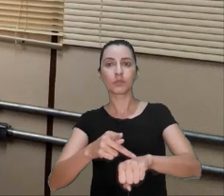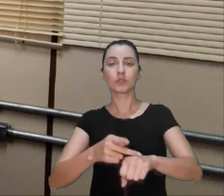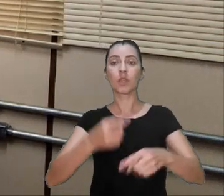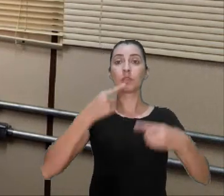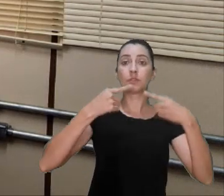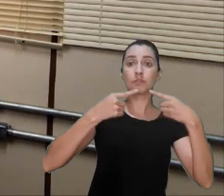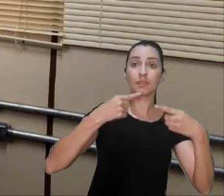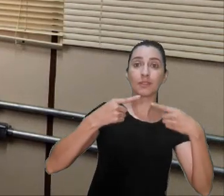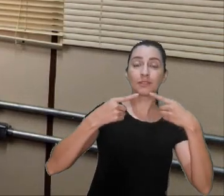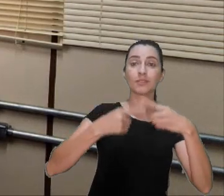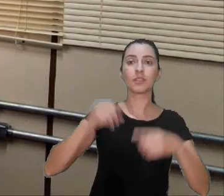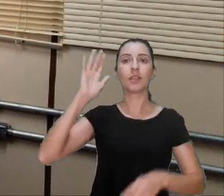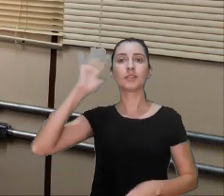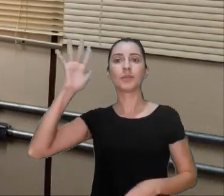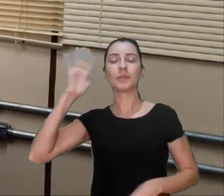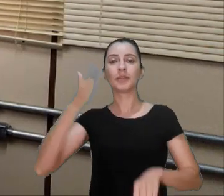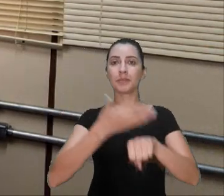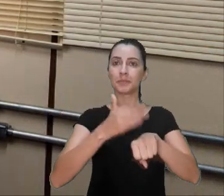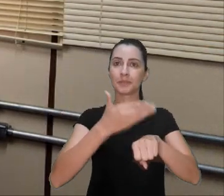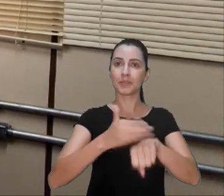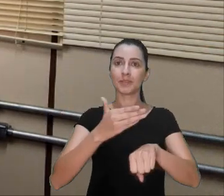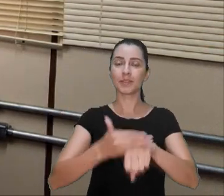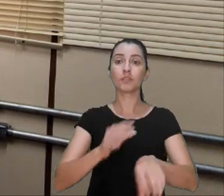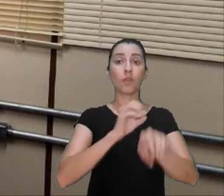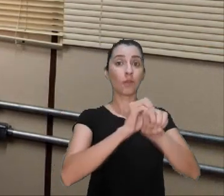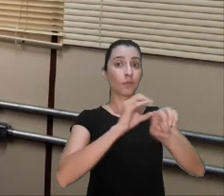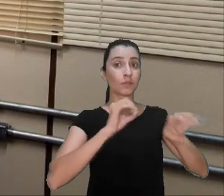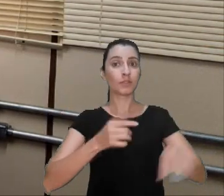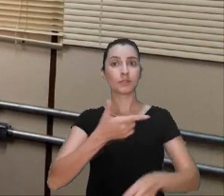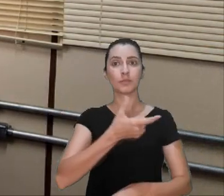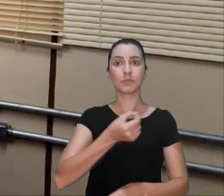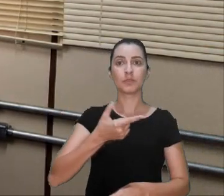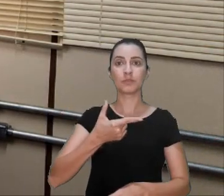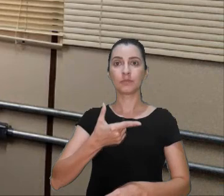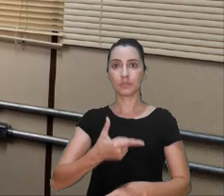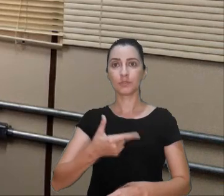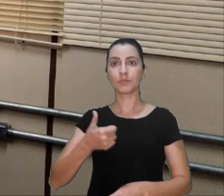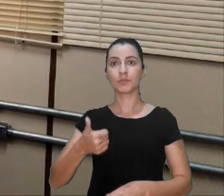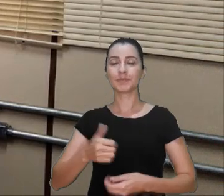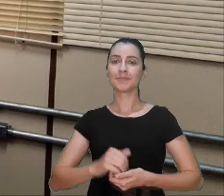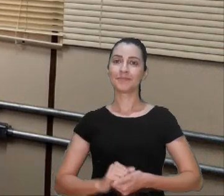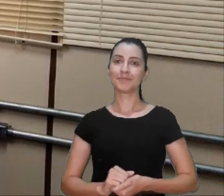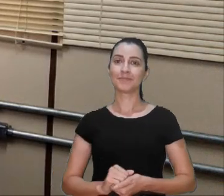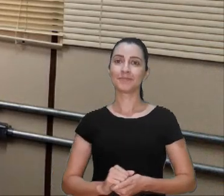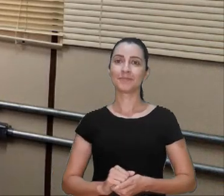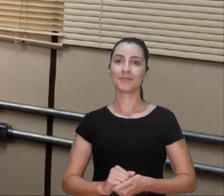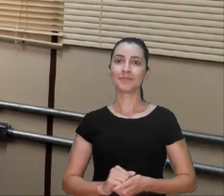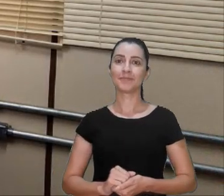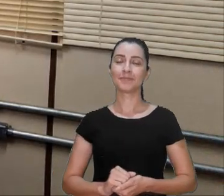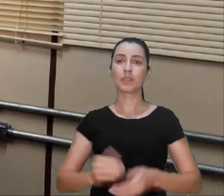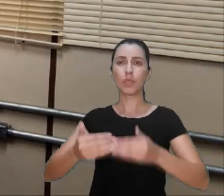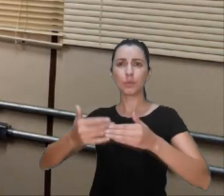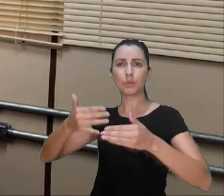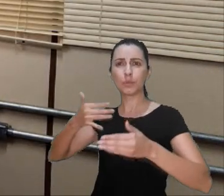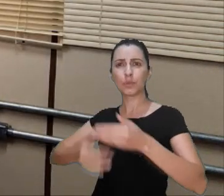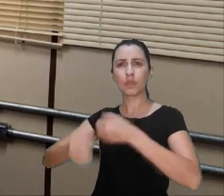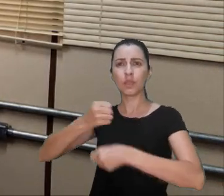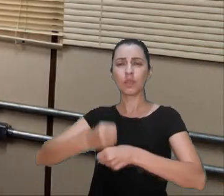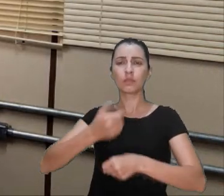reflexões pedagógicas, diálogos entre a teoria e a prática online 2021. O ano